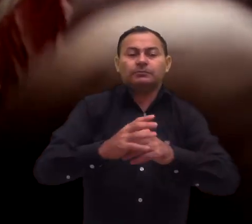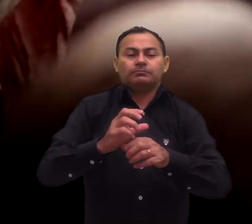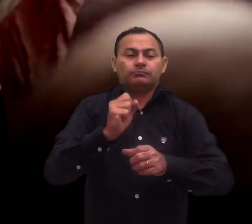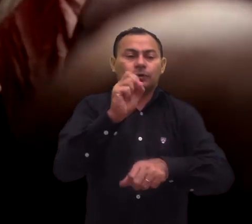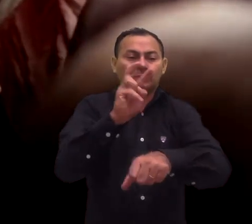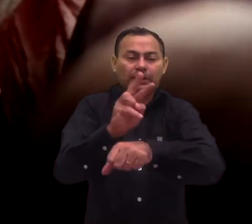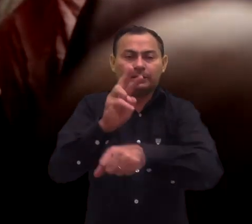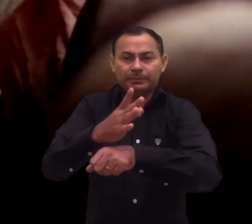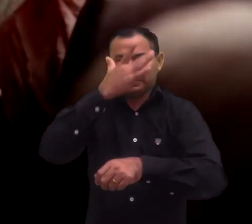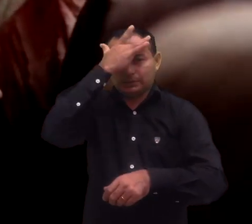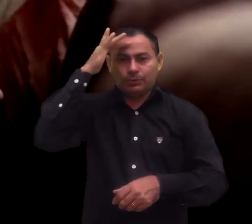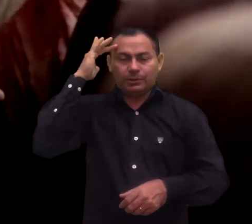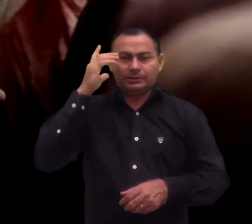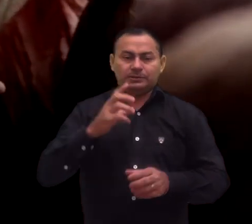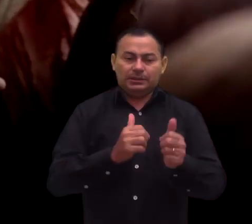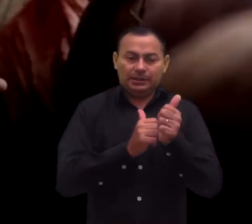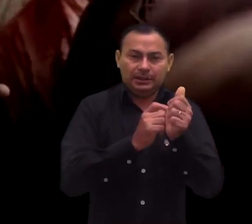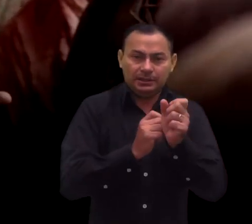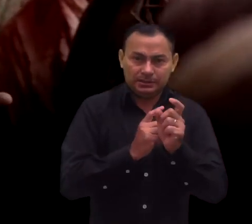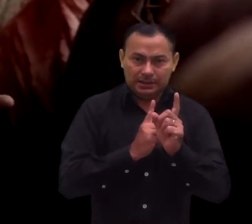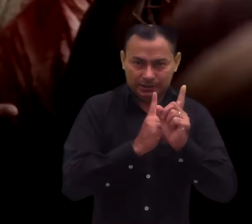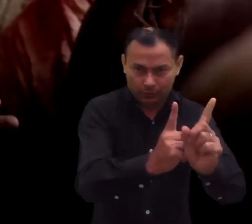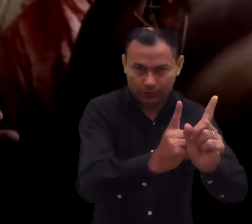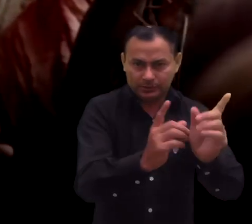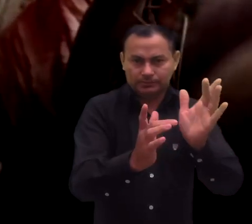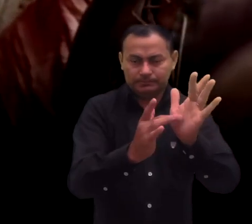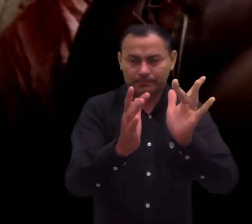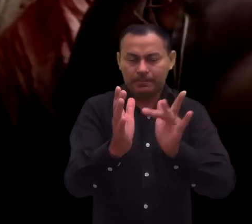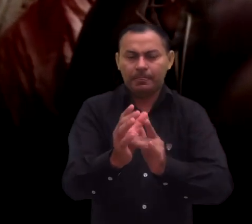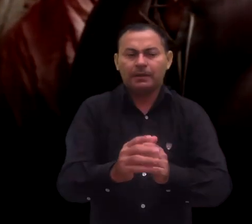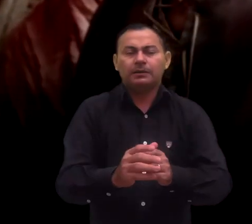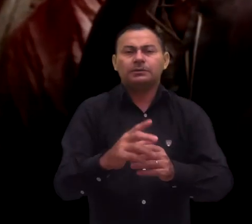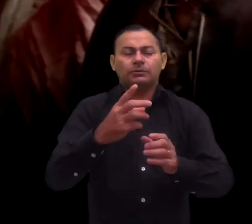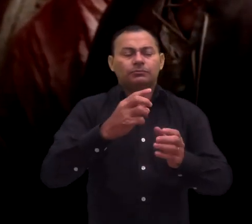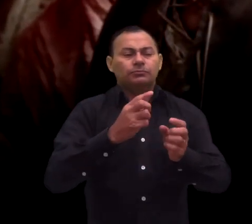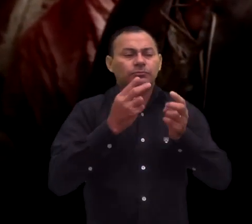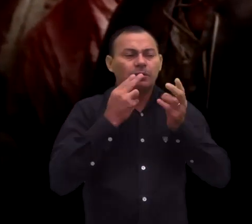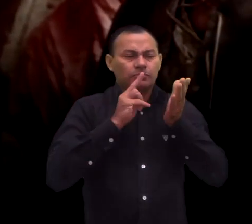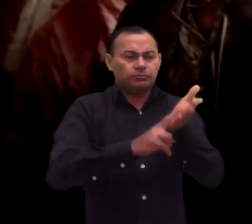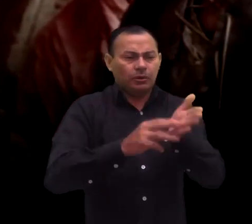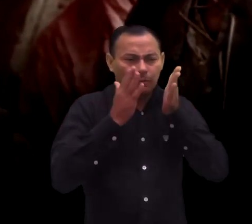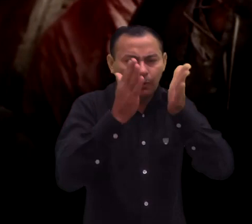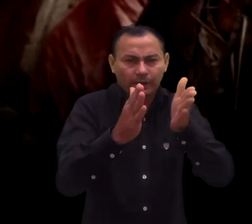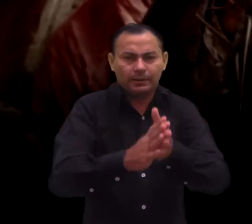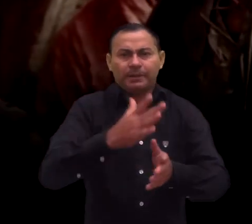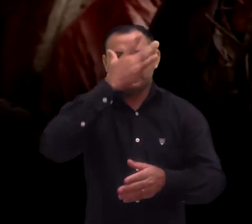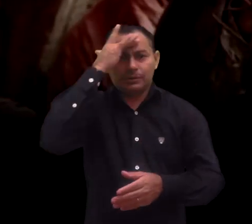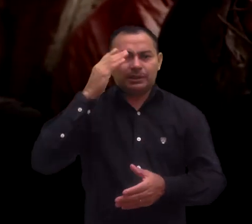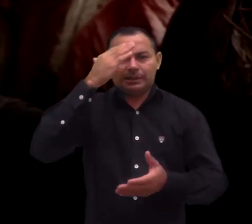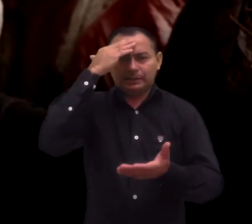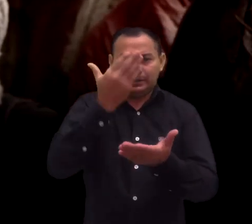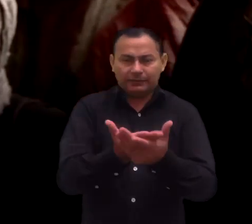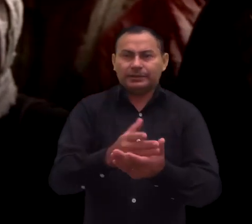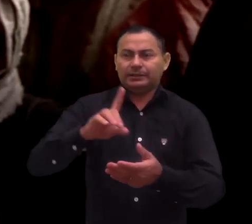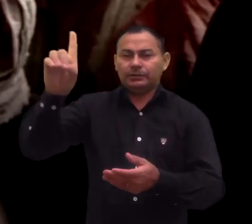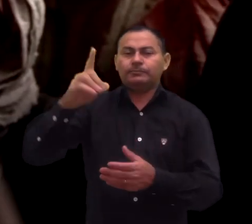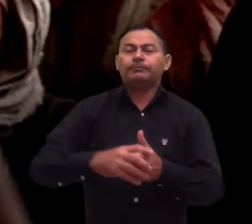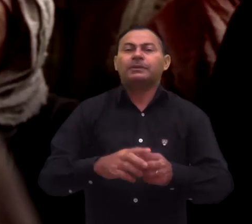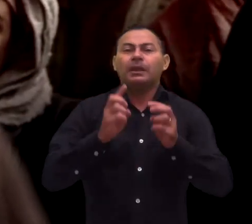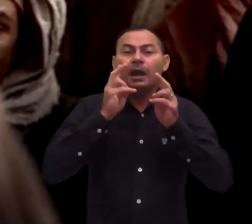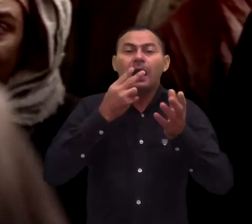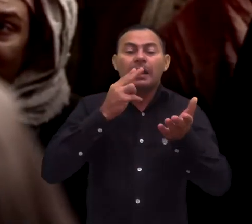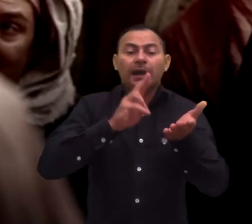crentes messiânicos judeus. O seu ministério, portanto, era voltado principalmente aos crentes judeus. Observe